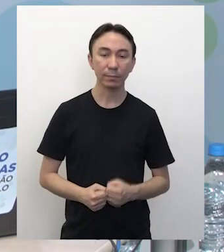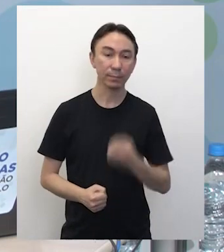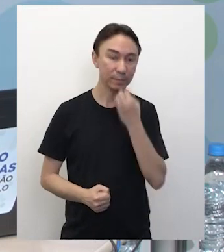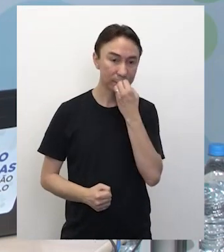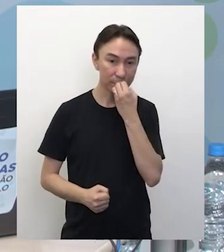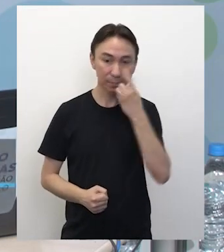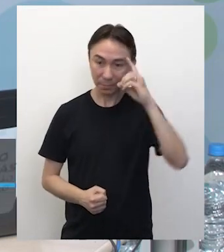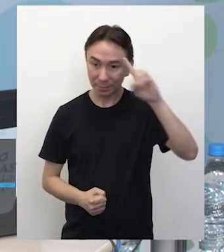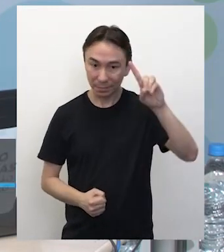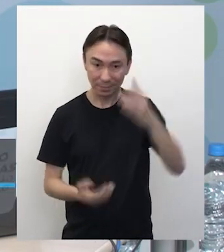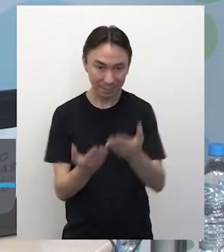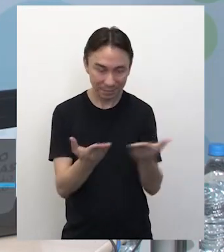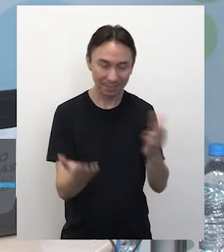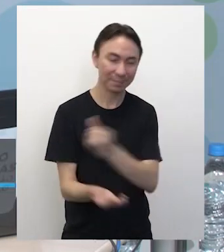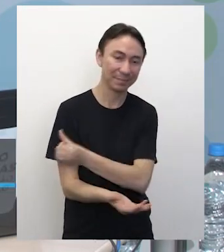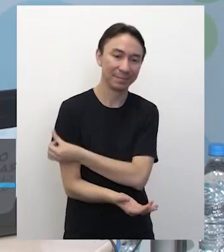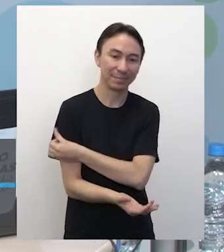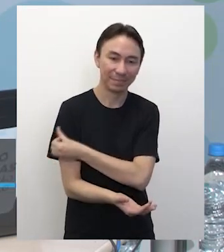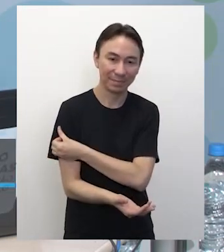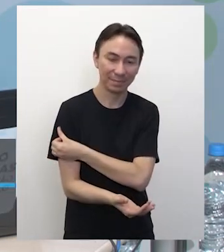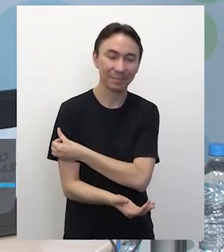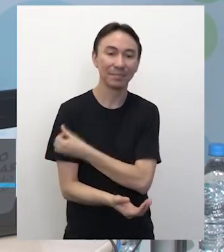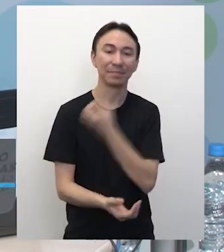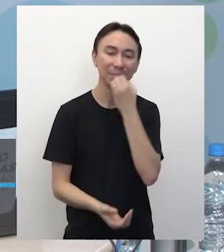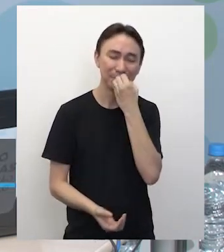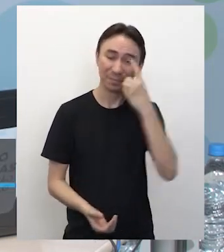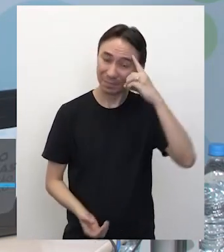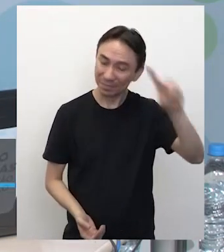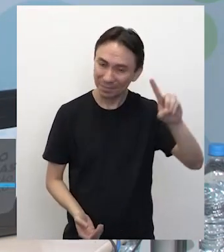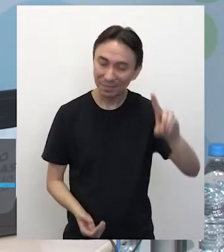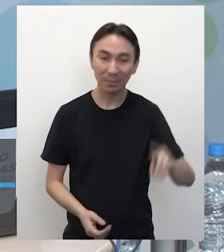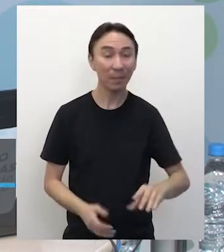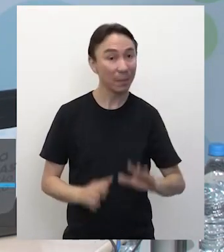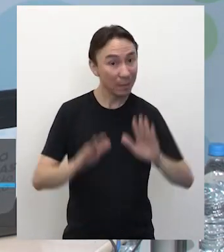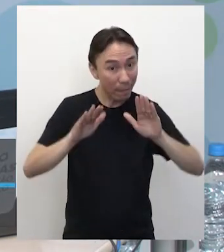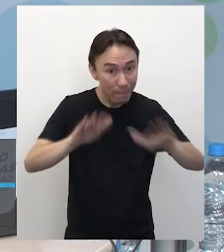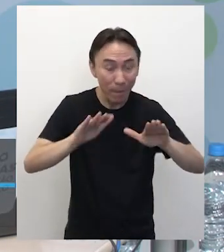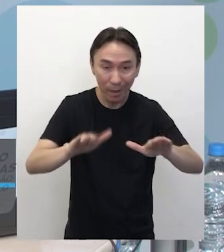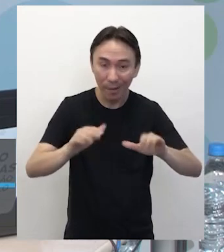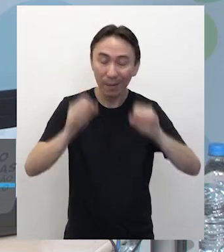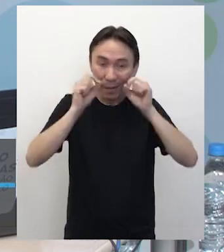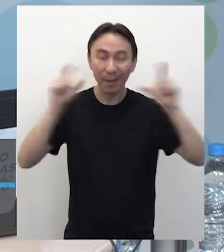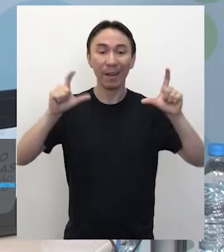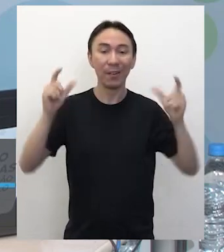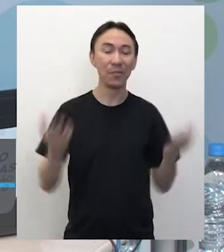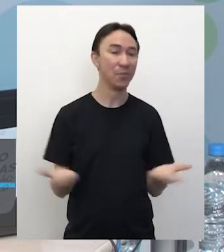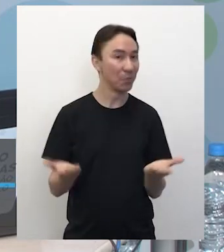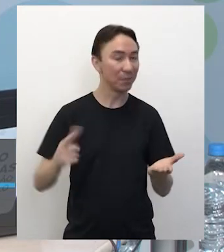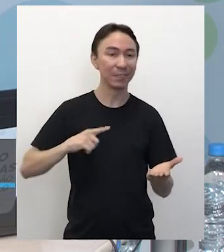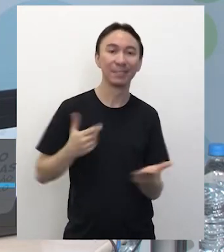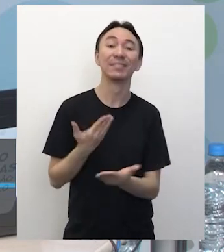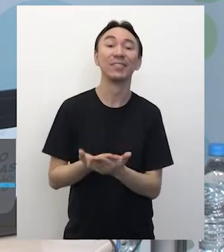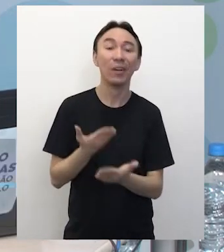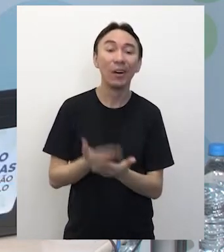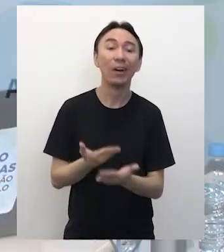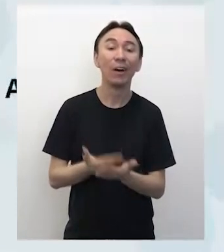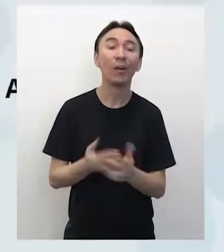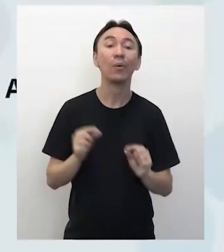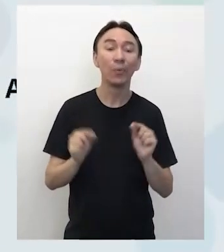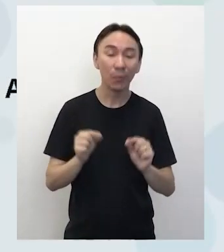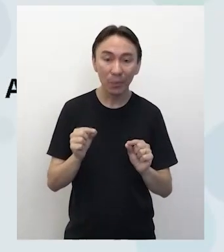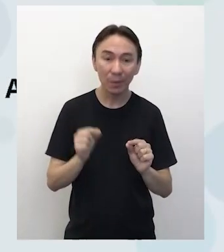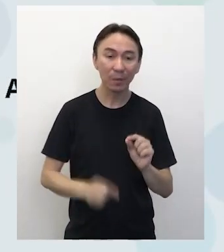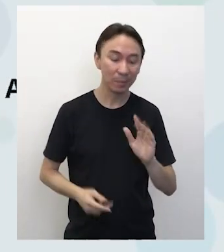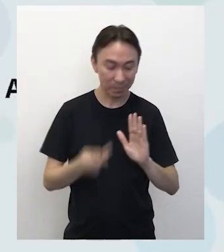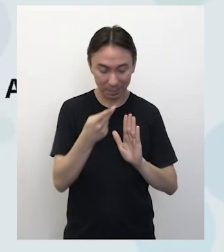Bom dia, sexto ano. Bom dia, sexto ano. E acorda aí que hoje nós teremos a nossa aula de